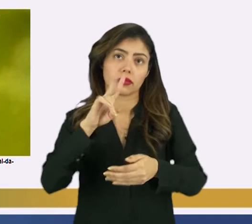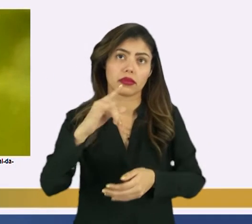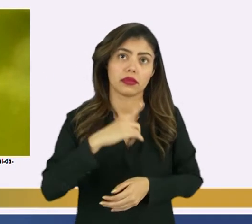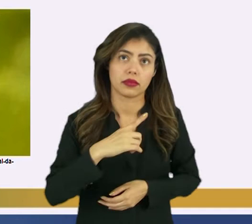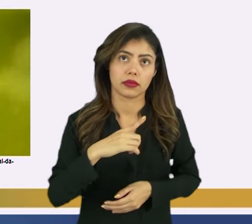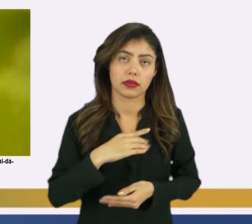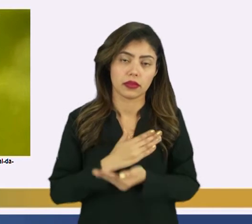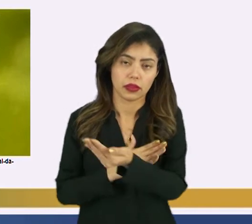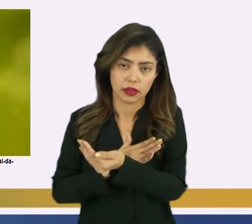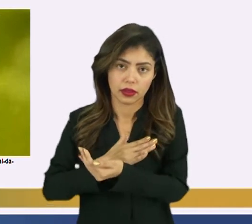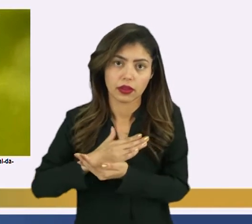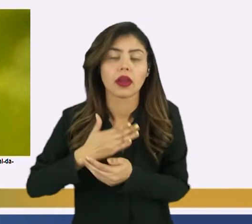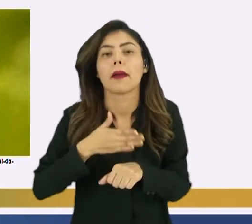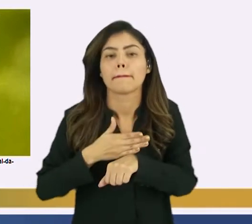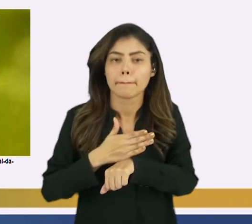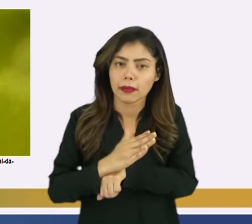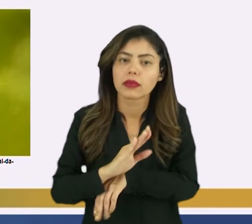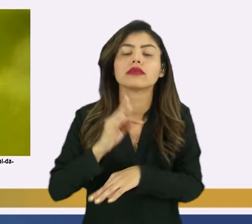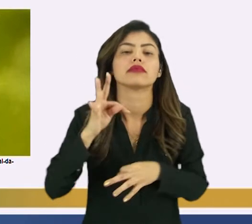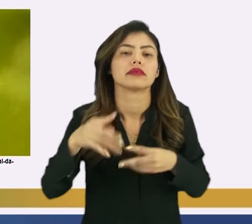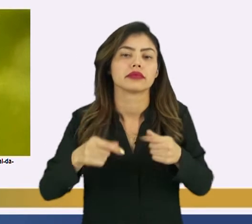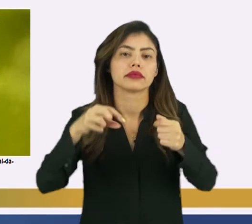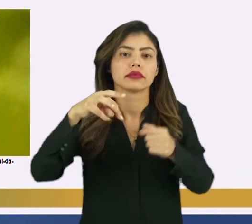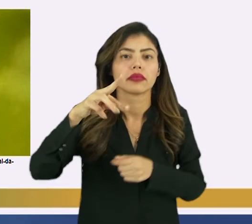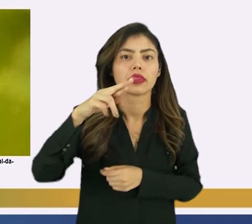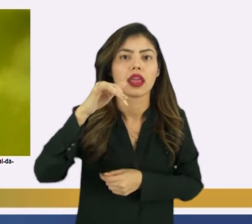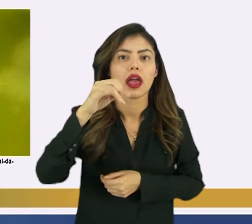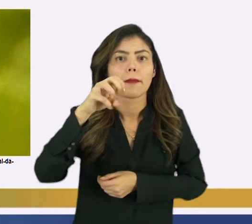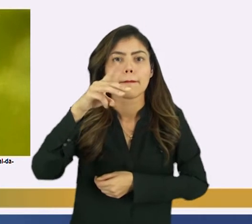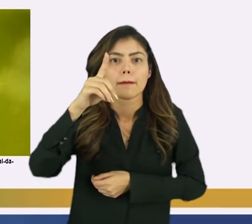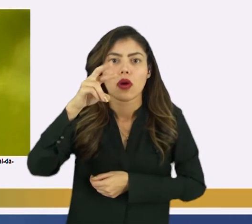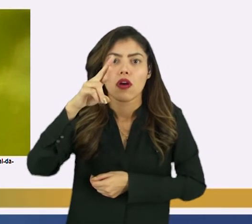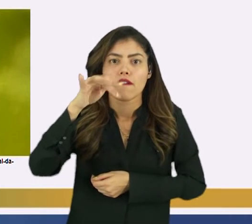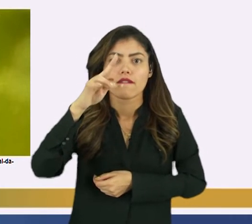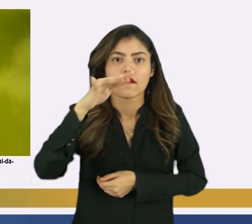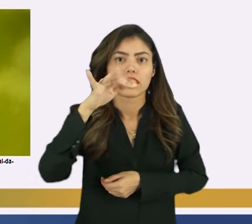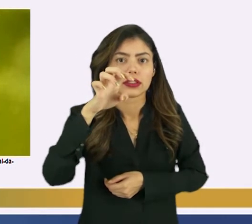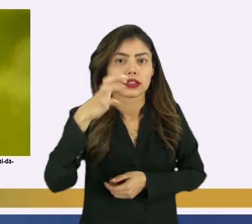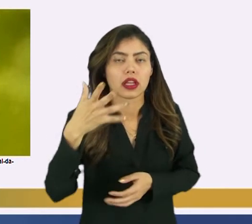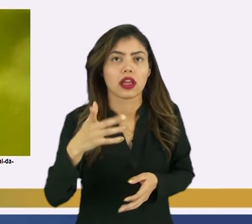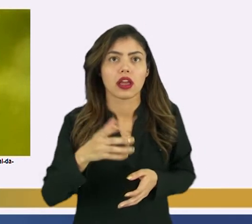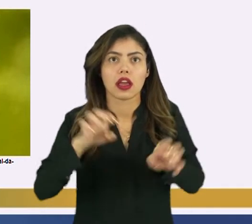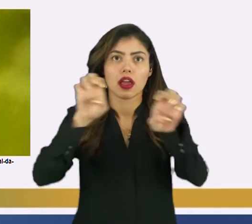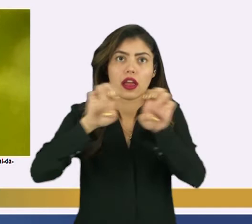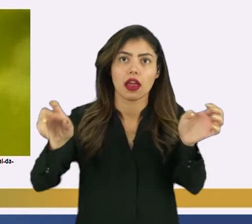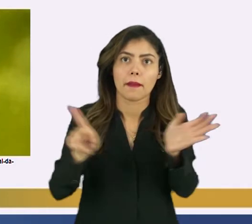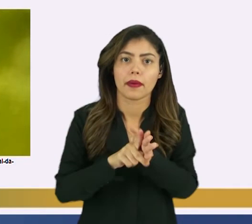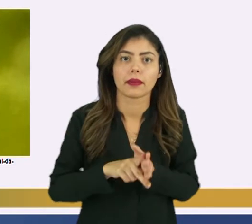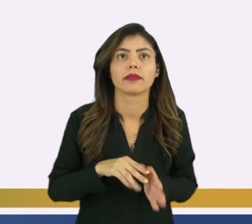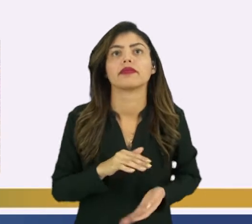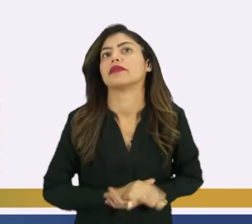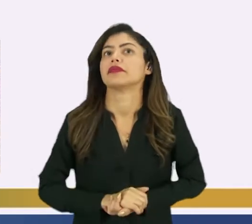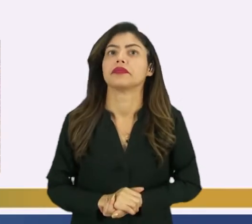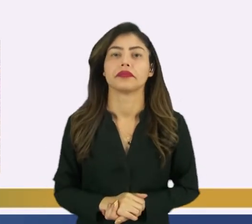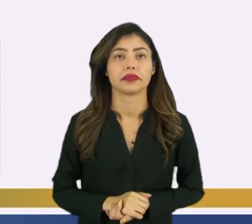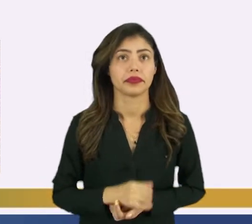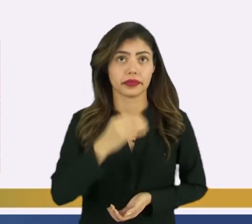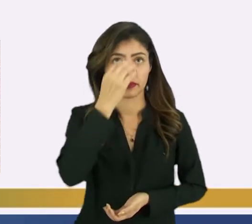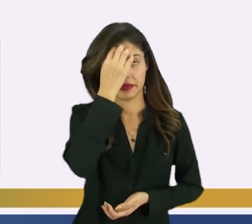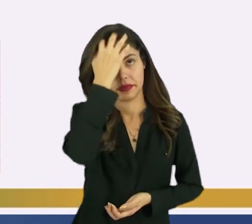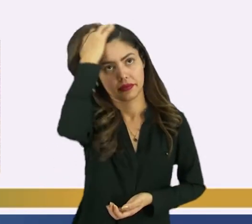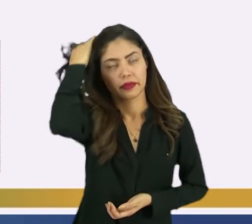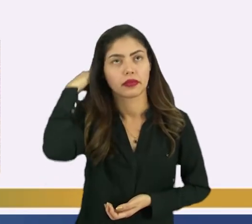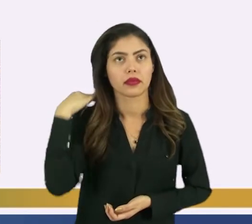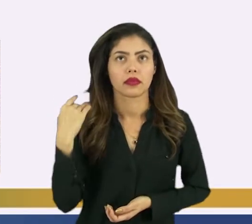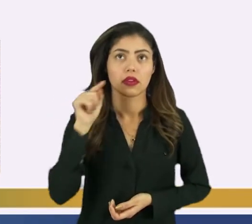vai acontecer, ele passa por uma completa metamorfose, porque inicialmente ele não vai ter os seus membros definidos.